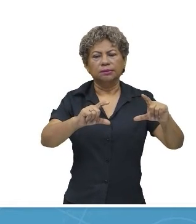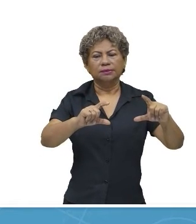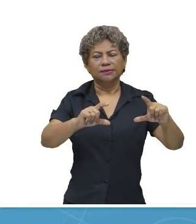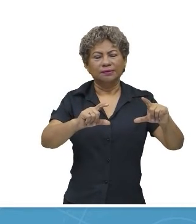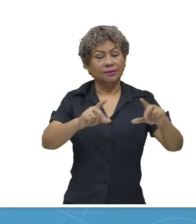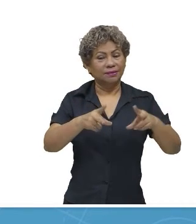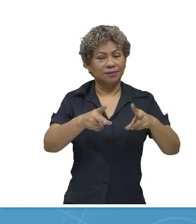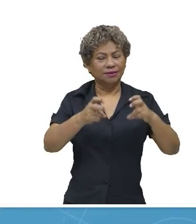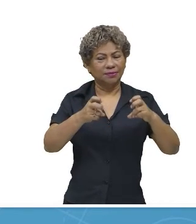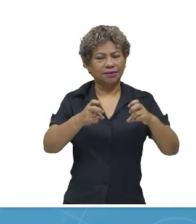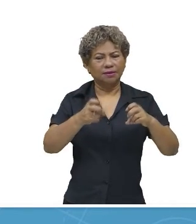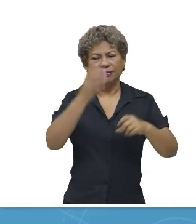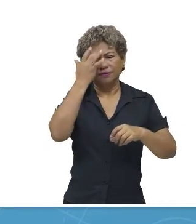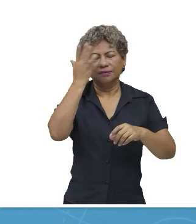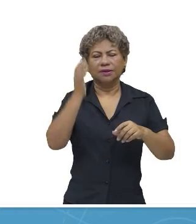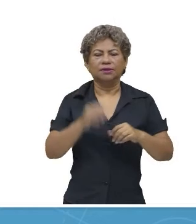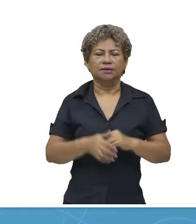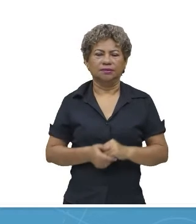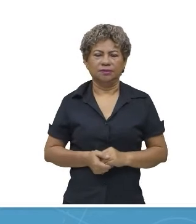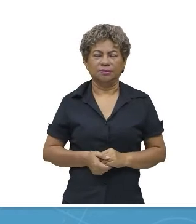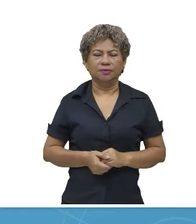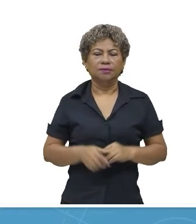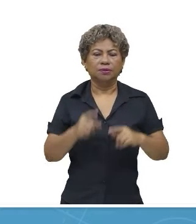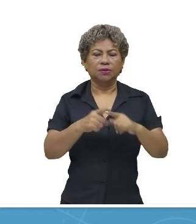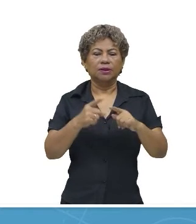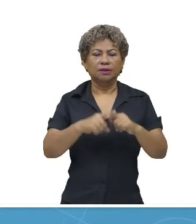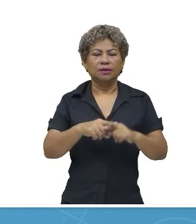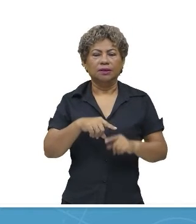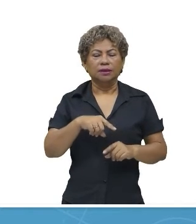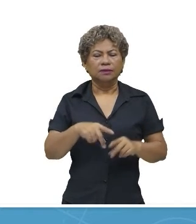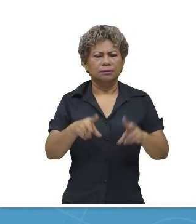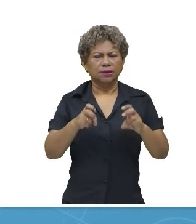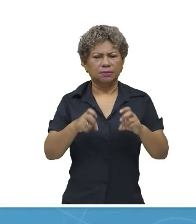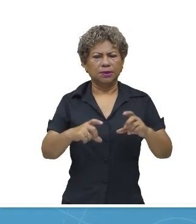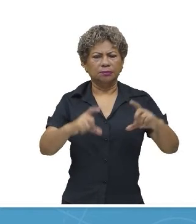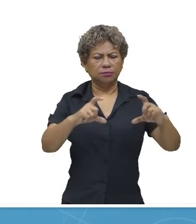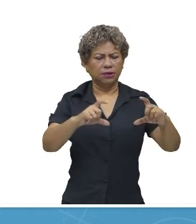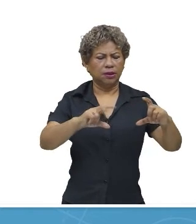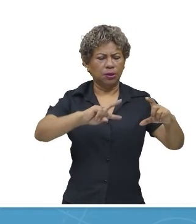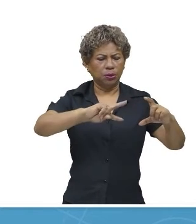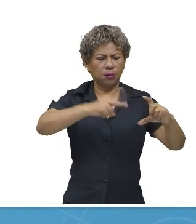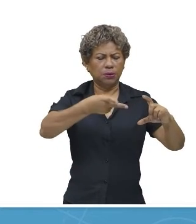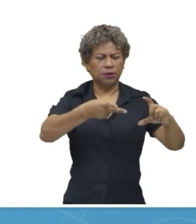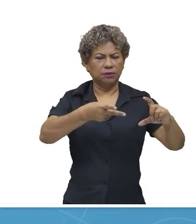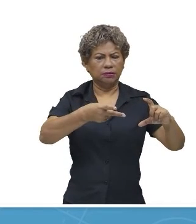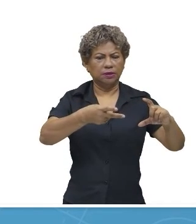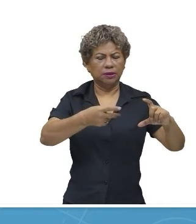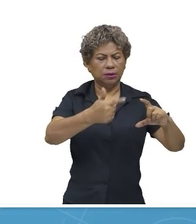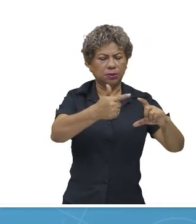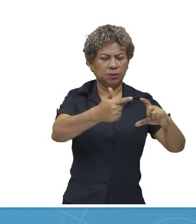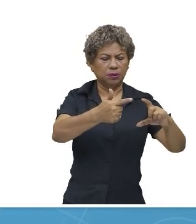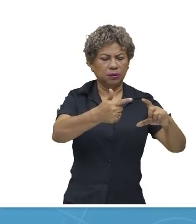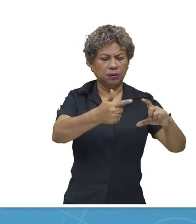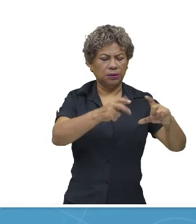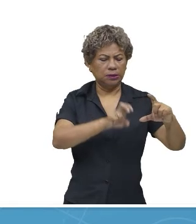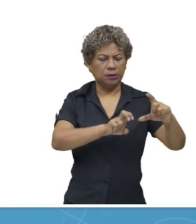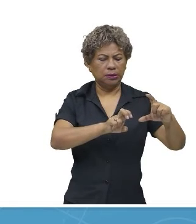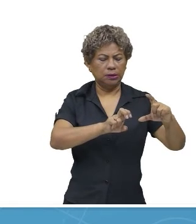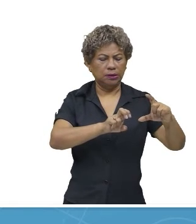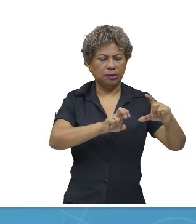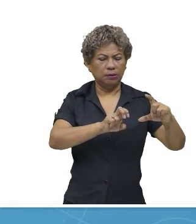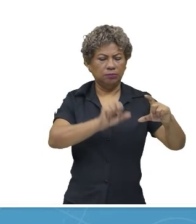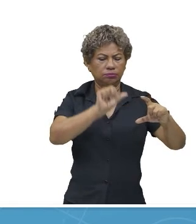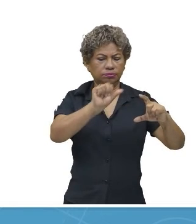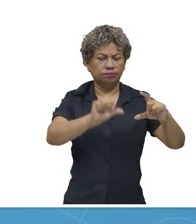continuar negativo. Até porque o expoente também é ímpar. E se a gente multiplica números negativos de